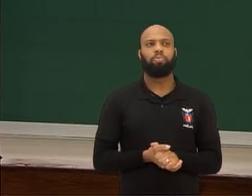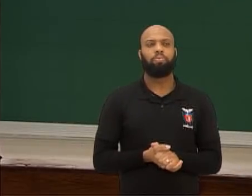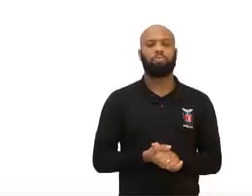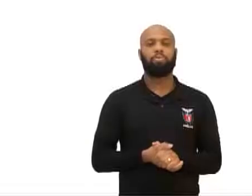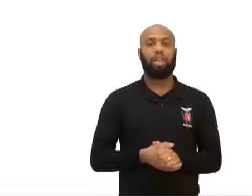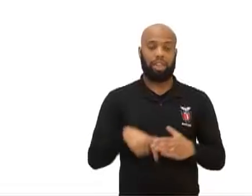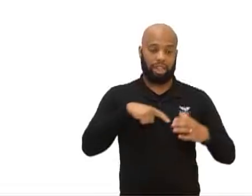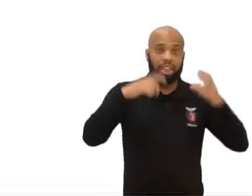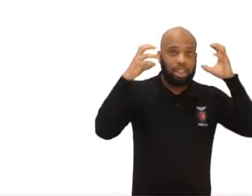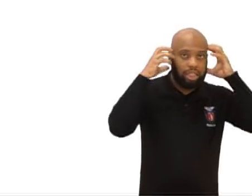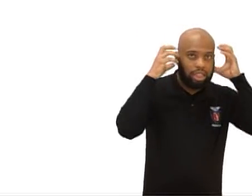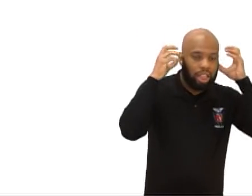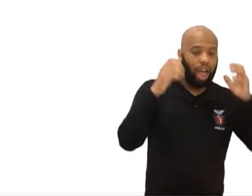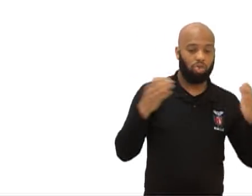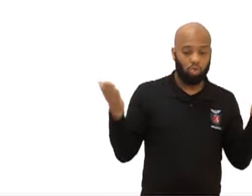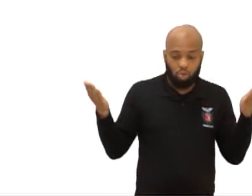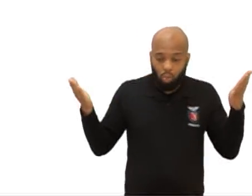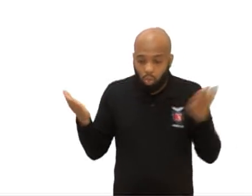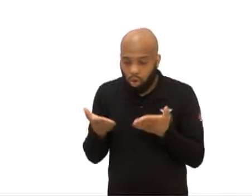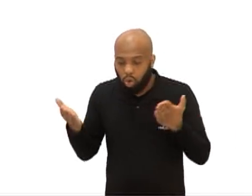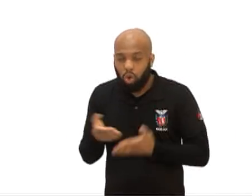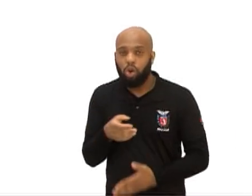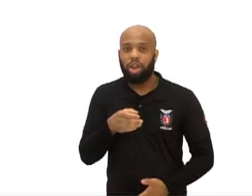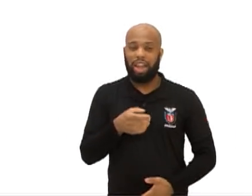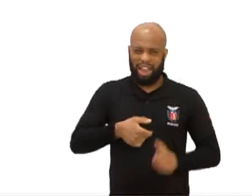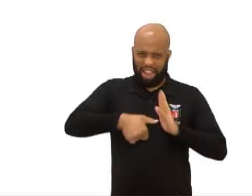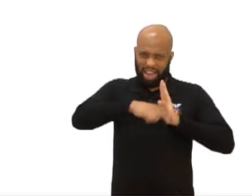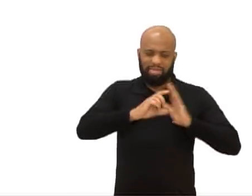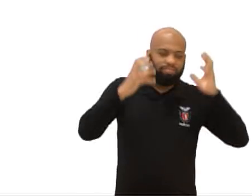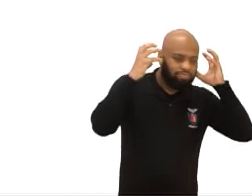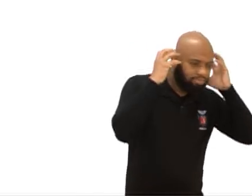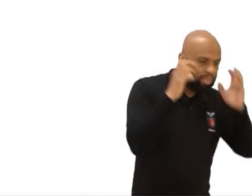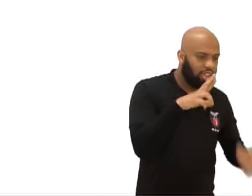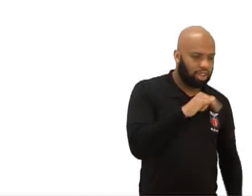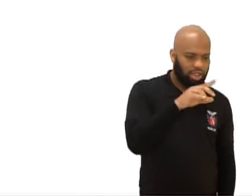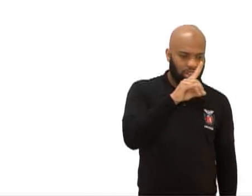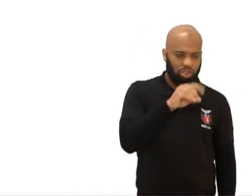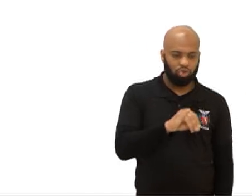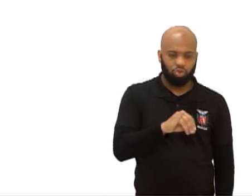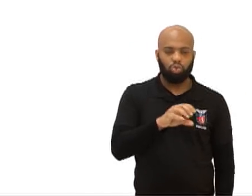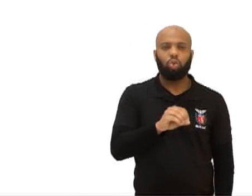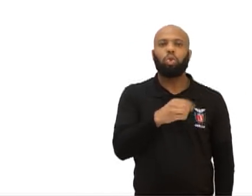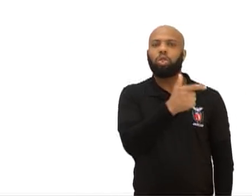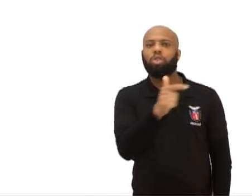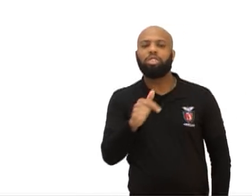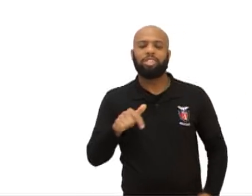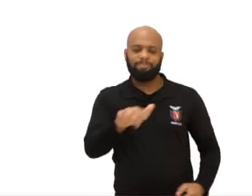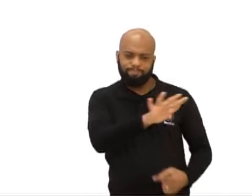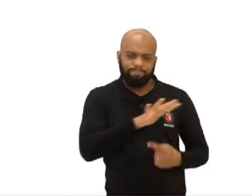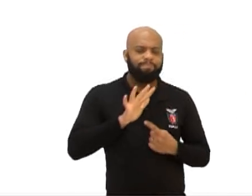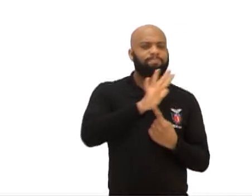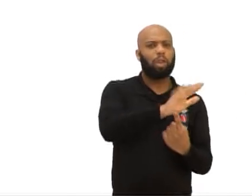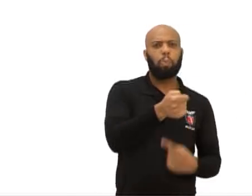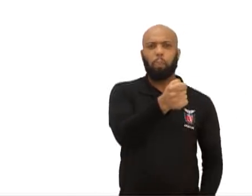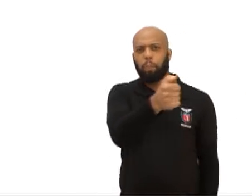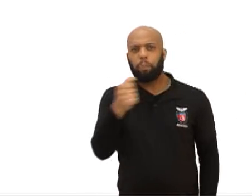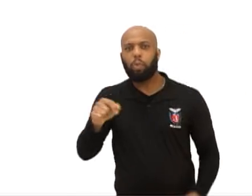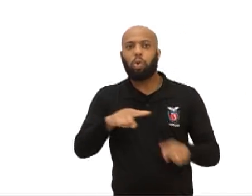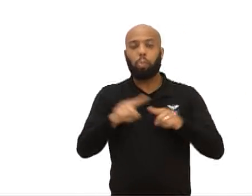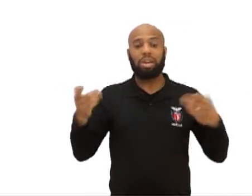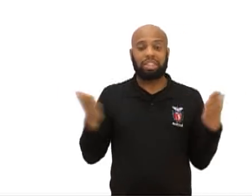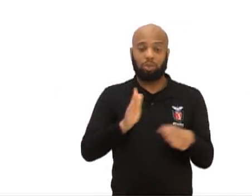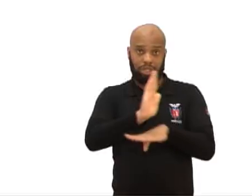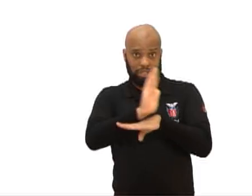Do rádio para a atualidade. Se o rádio não oferecia mais espaço aos artistas da voz, o cinema e a